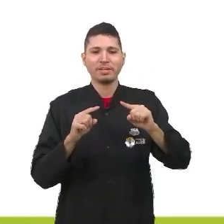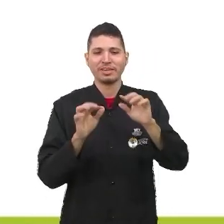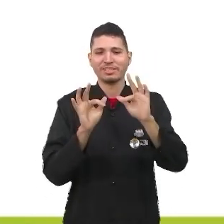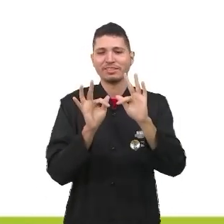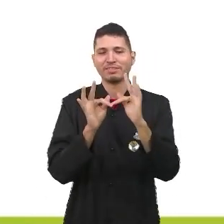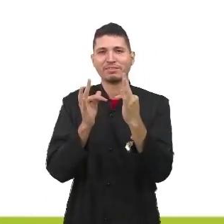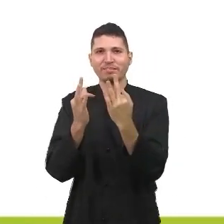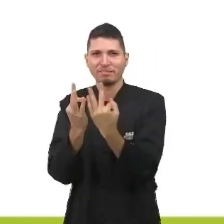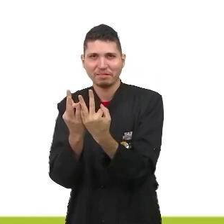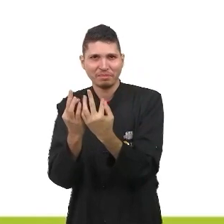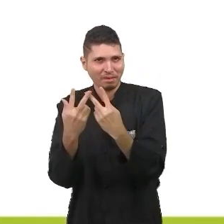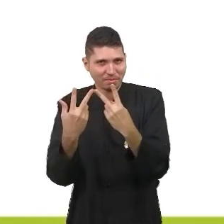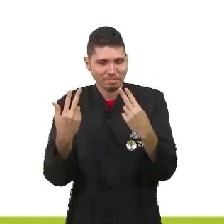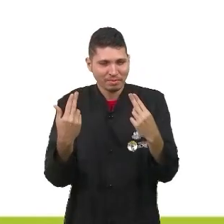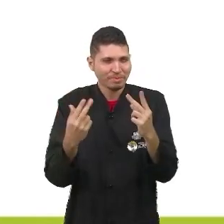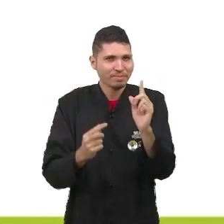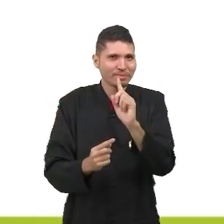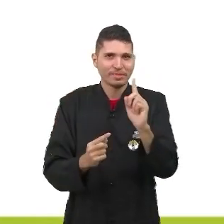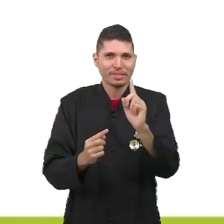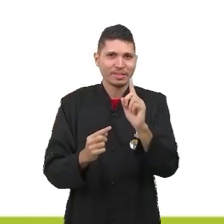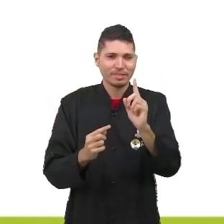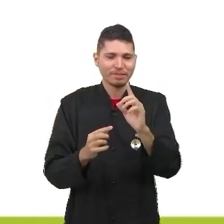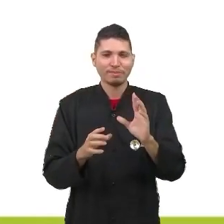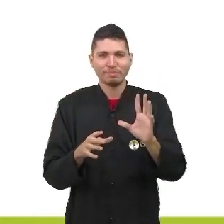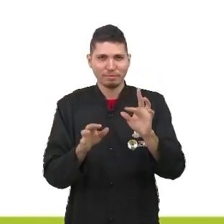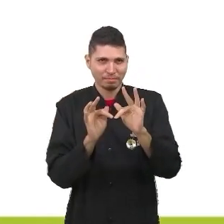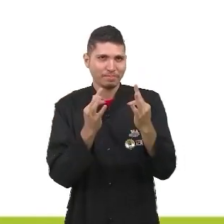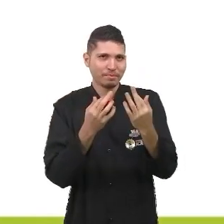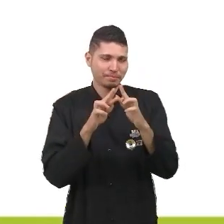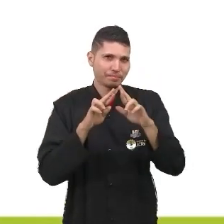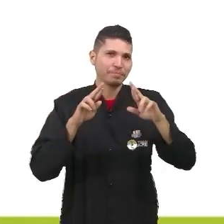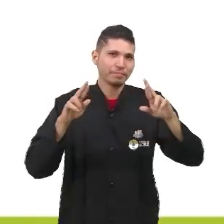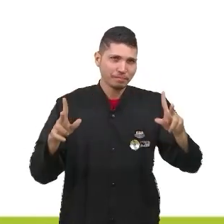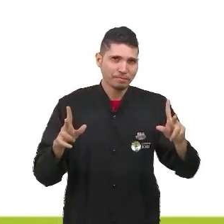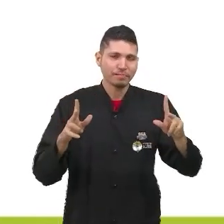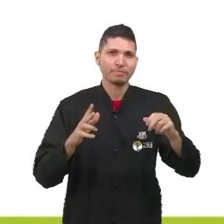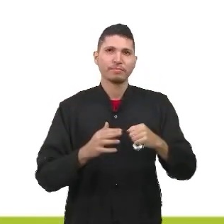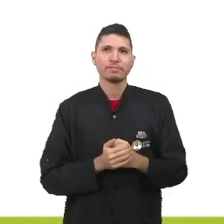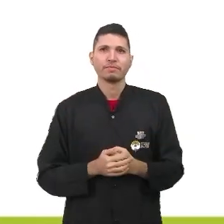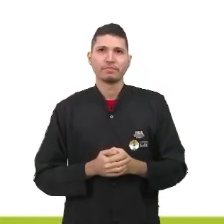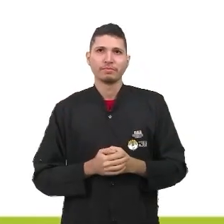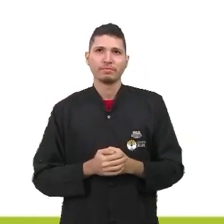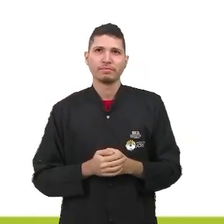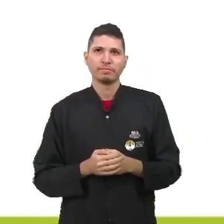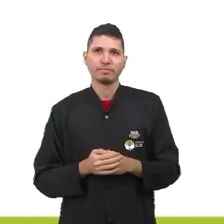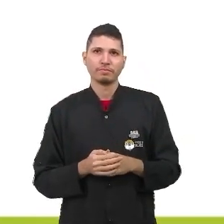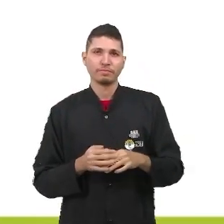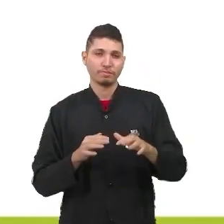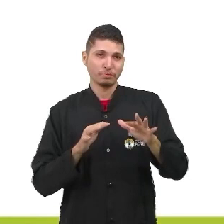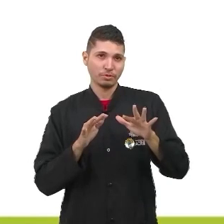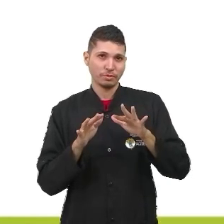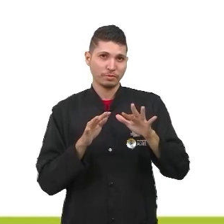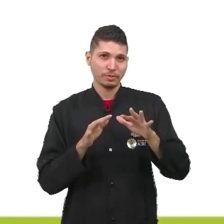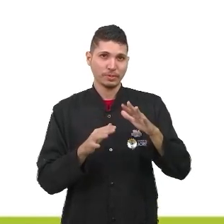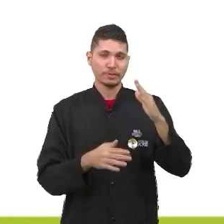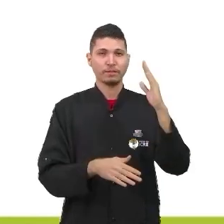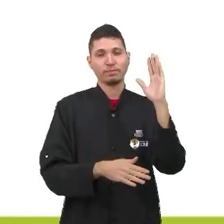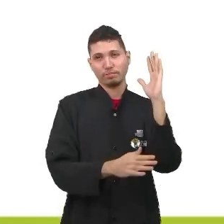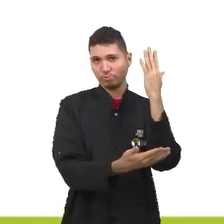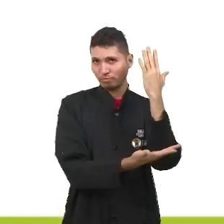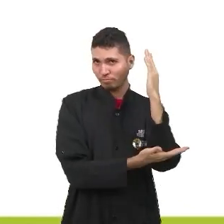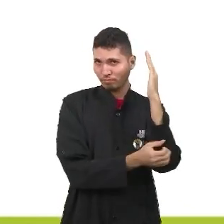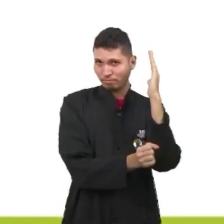não, é só porque parece mesmo, né? O mesmo sobrenome. Nós temos o Manifesto da Poesia Pau-Brasil e Serafim Ponte